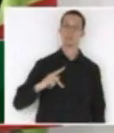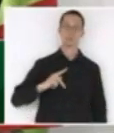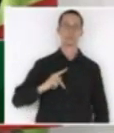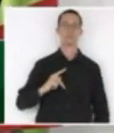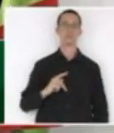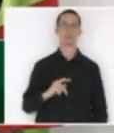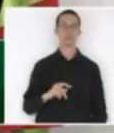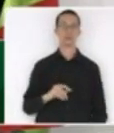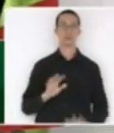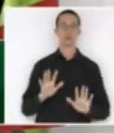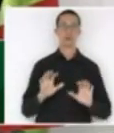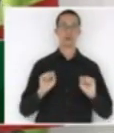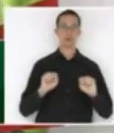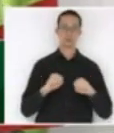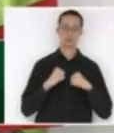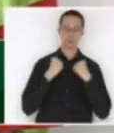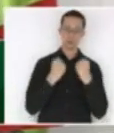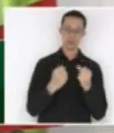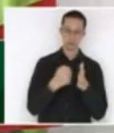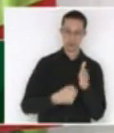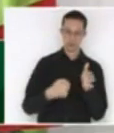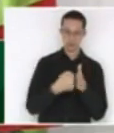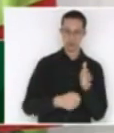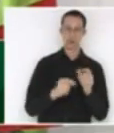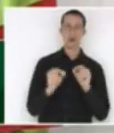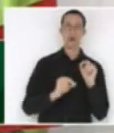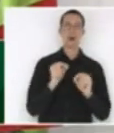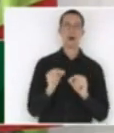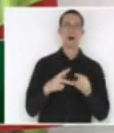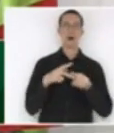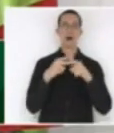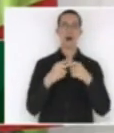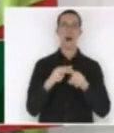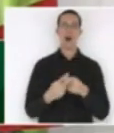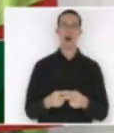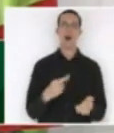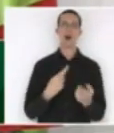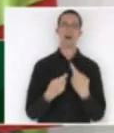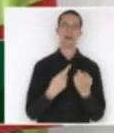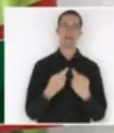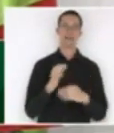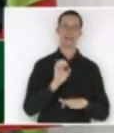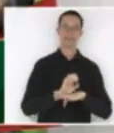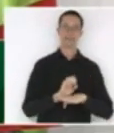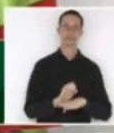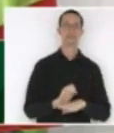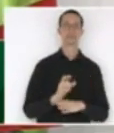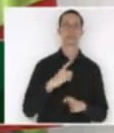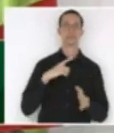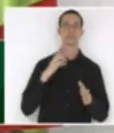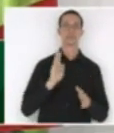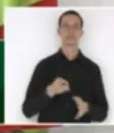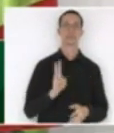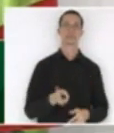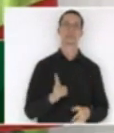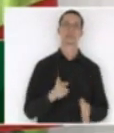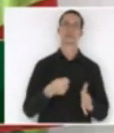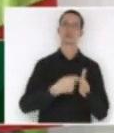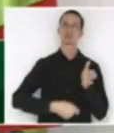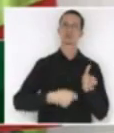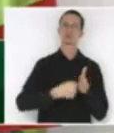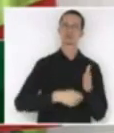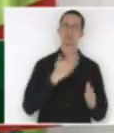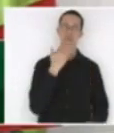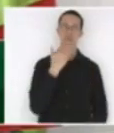Manuel Mota, é a revitalização das rodovias estaduais e que nós temos brigado muito. Temos bem na sua região, na MESC,